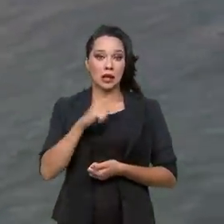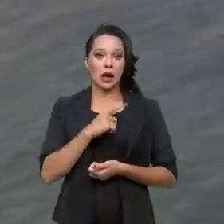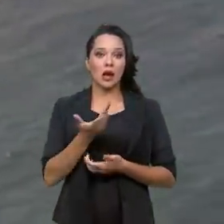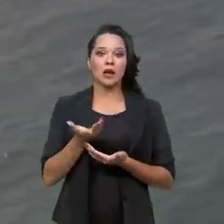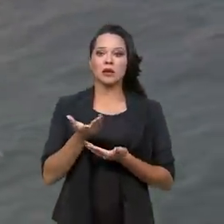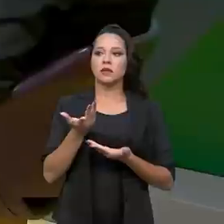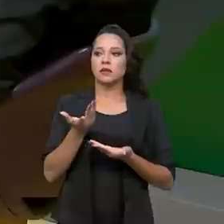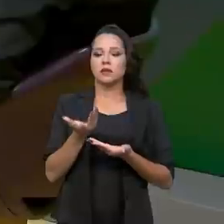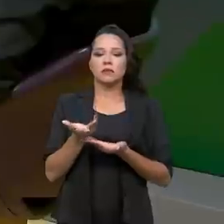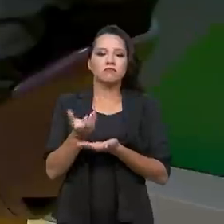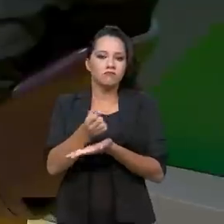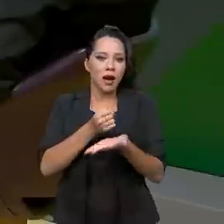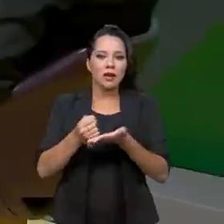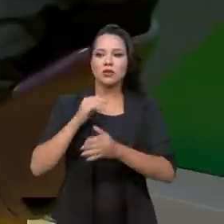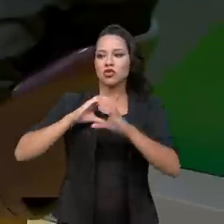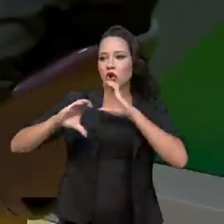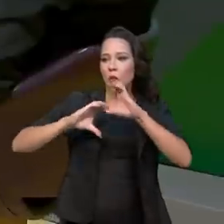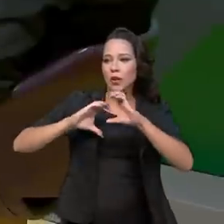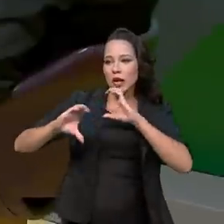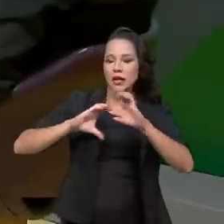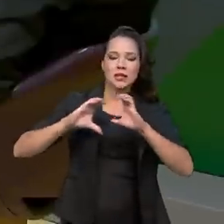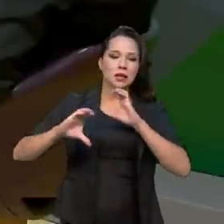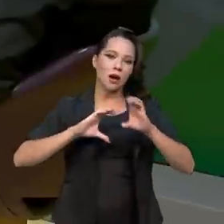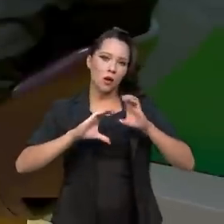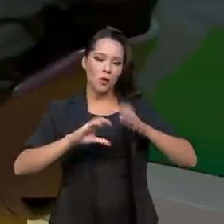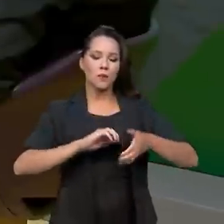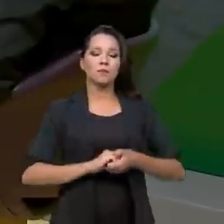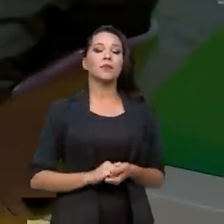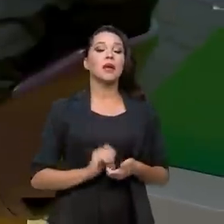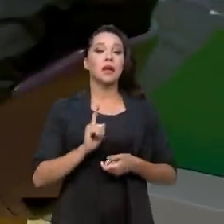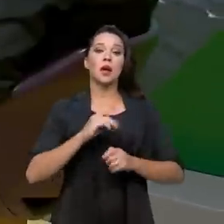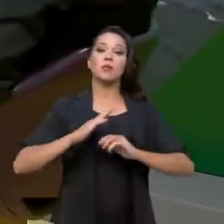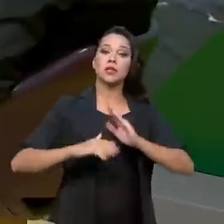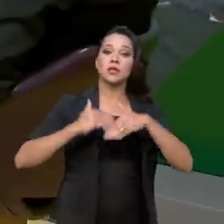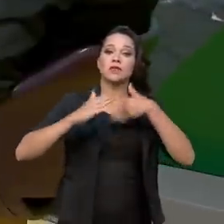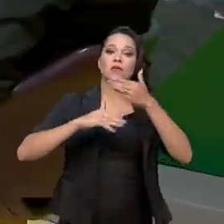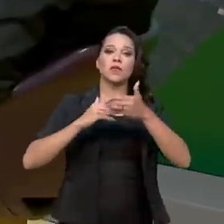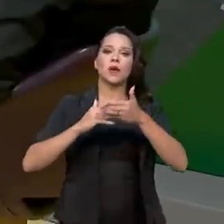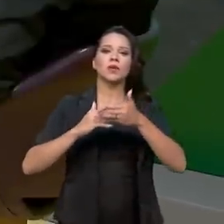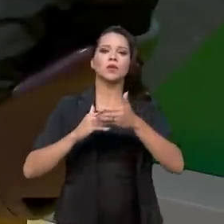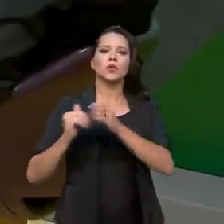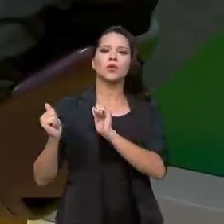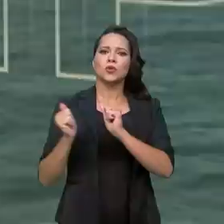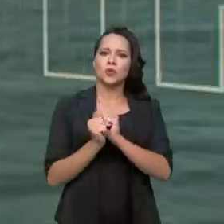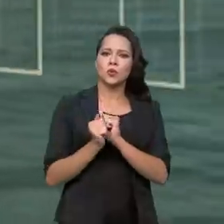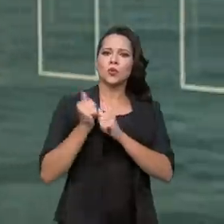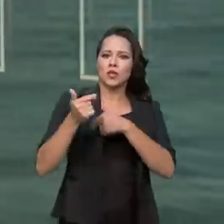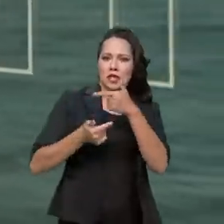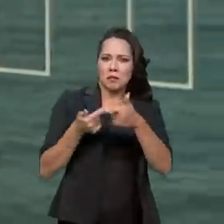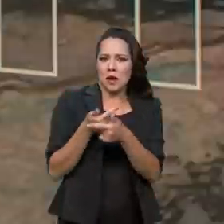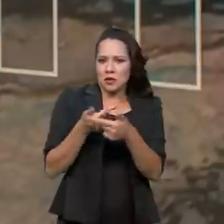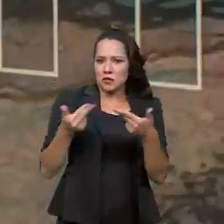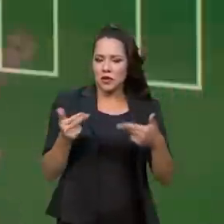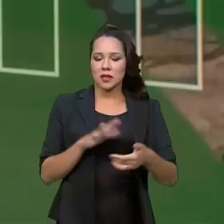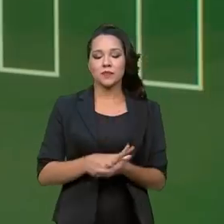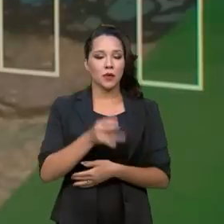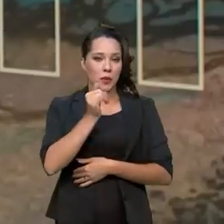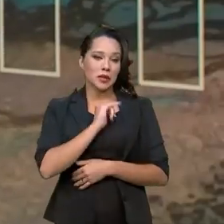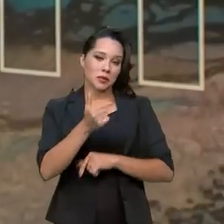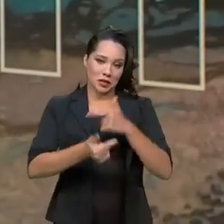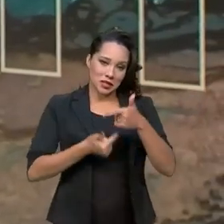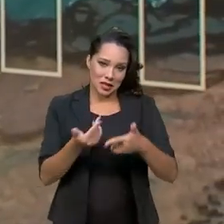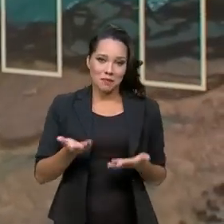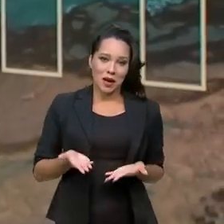canais formais de comunicação para o desenvolvimento conjunto de atividades. Nós tivemos um exemplo dessa